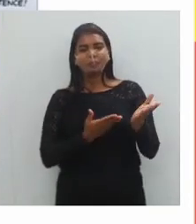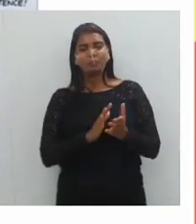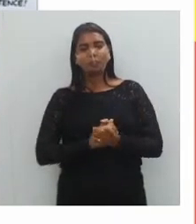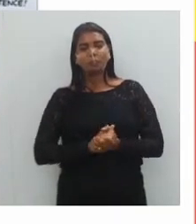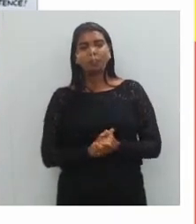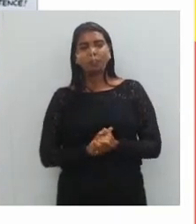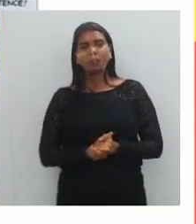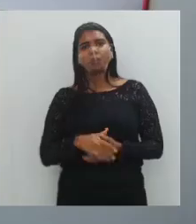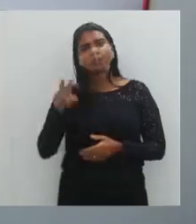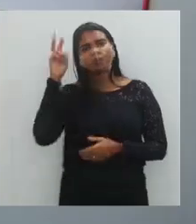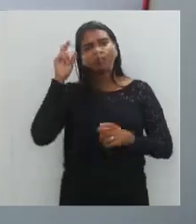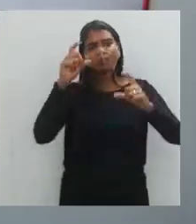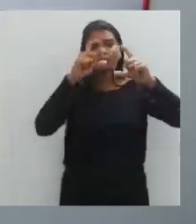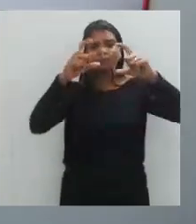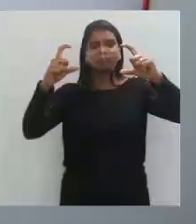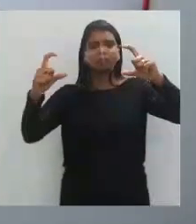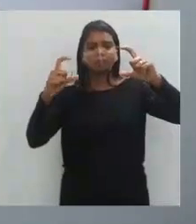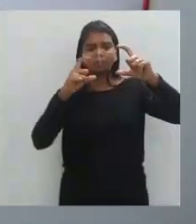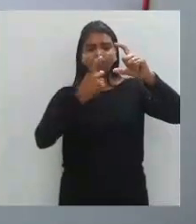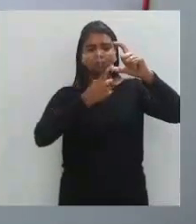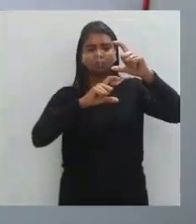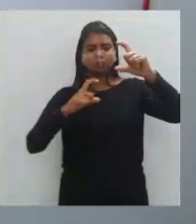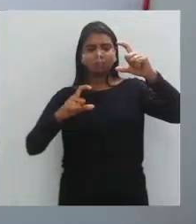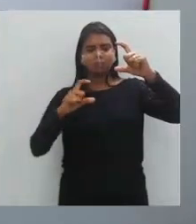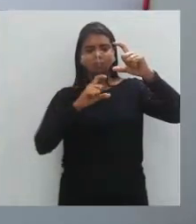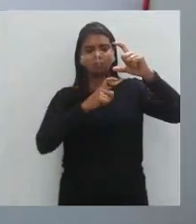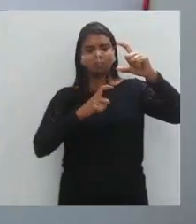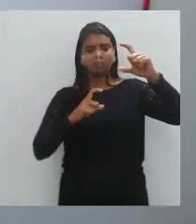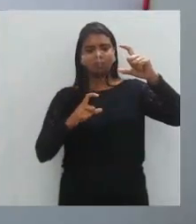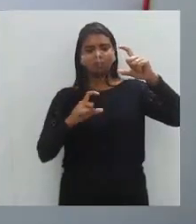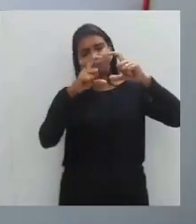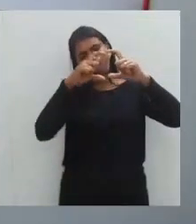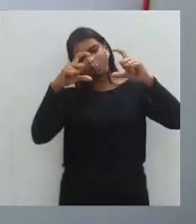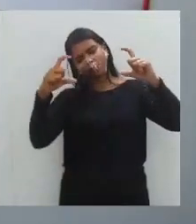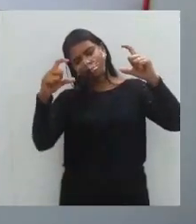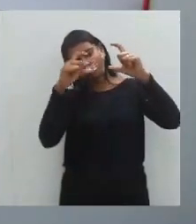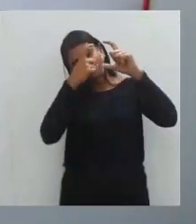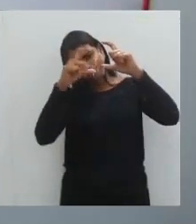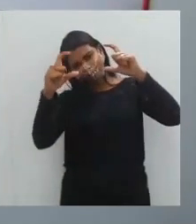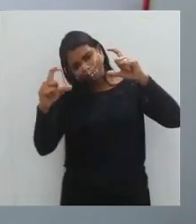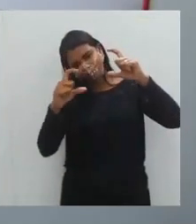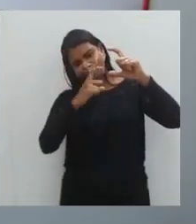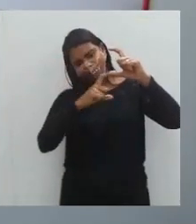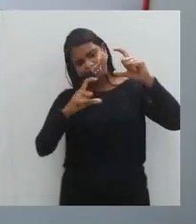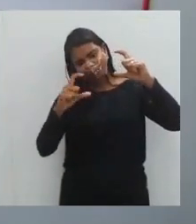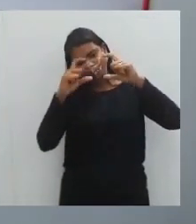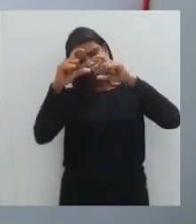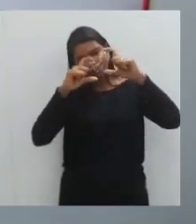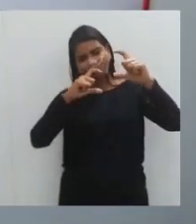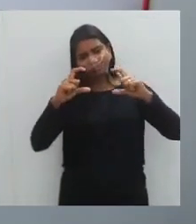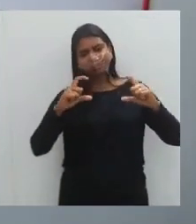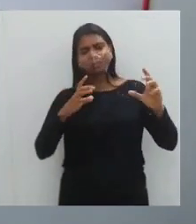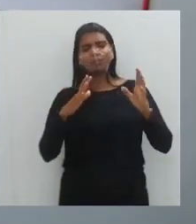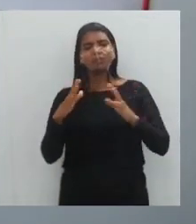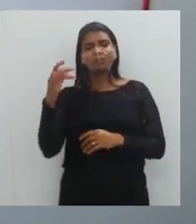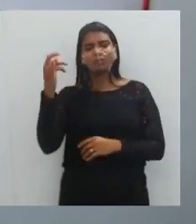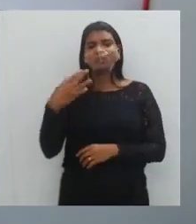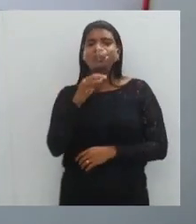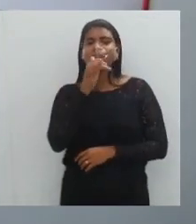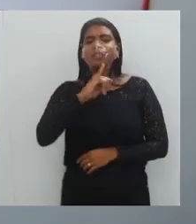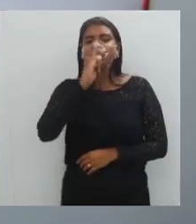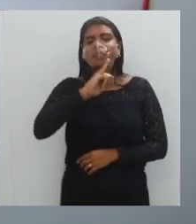gente. Histórias em quadrinhos, como o próprio nome diz, é uma história, é uma